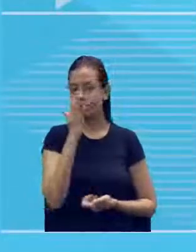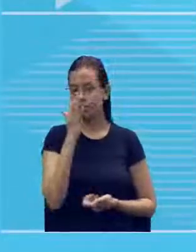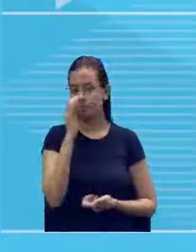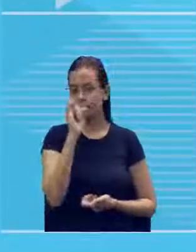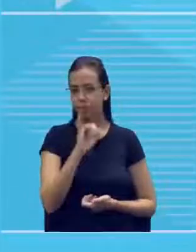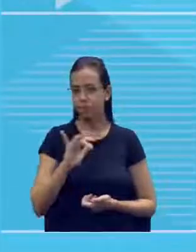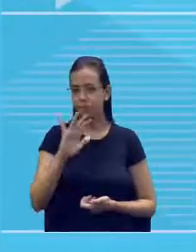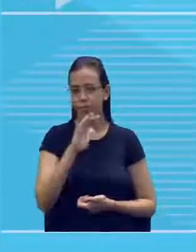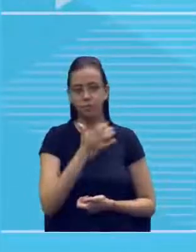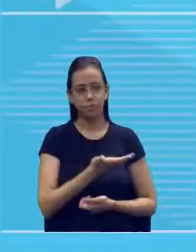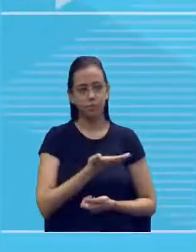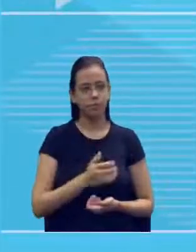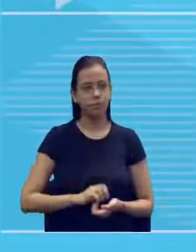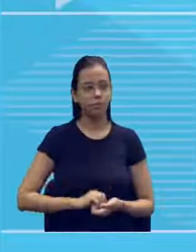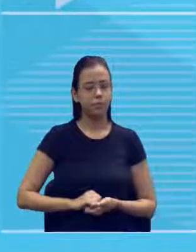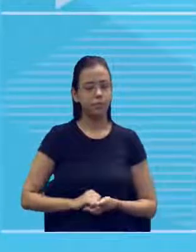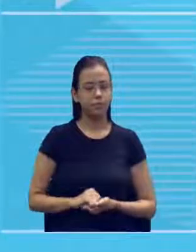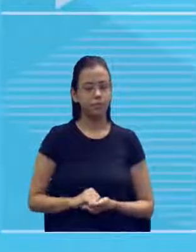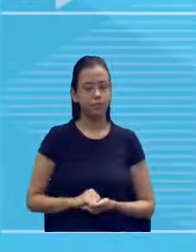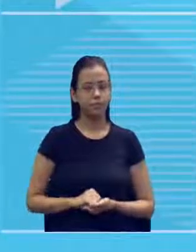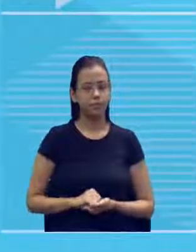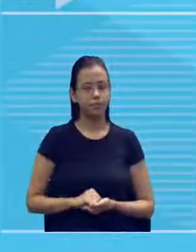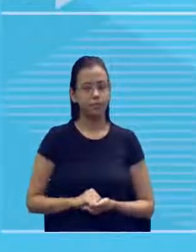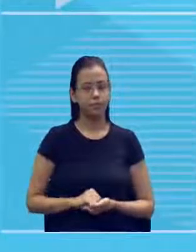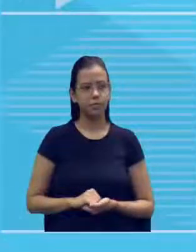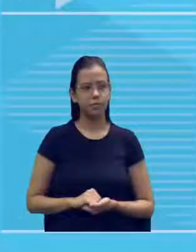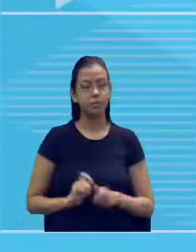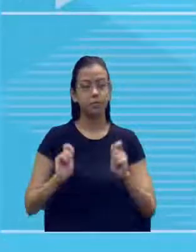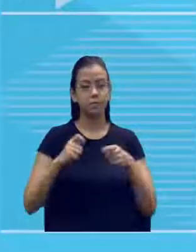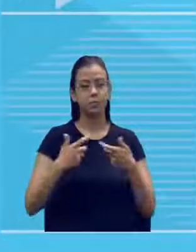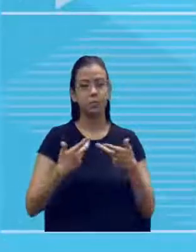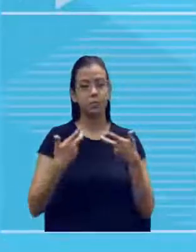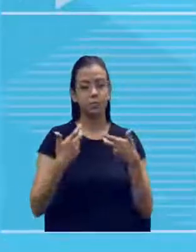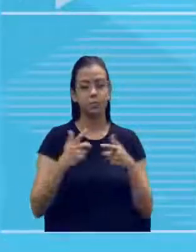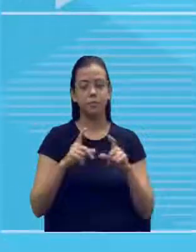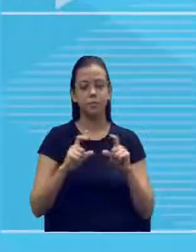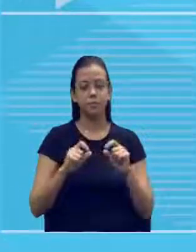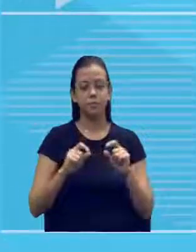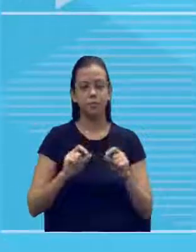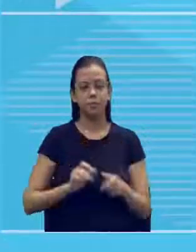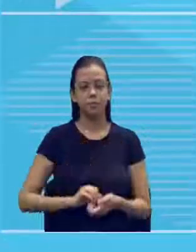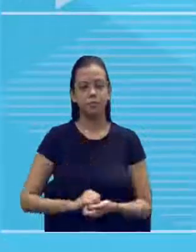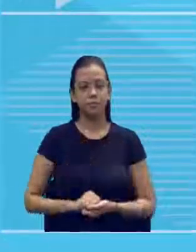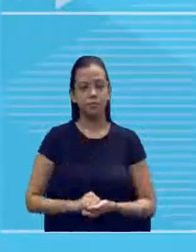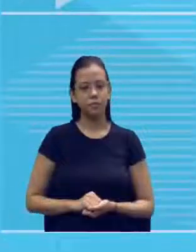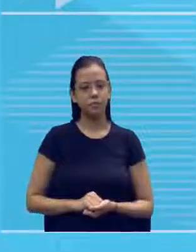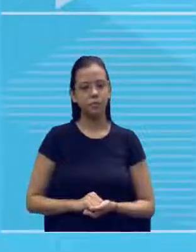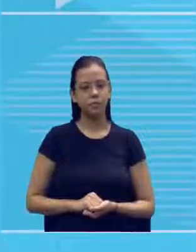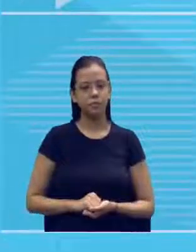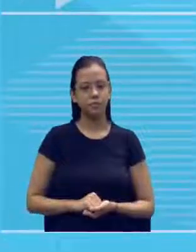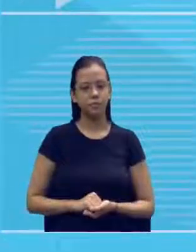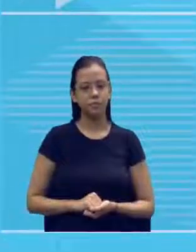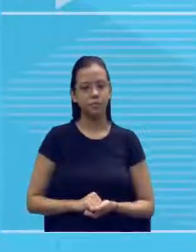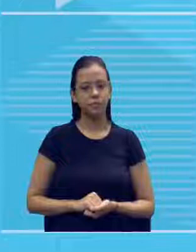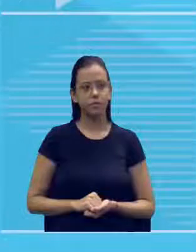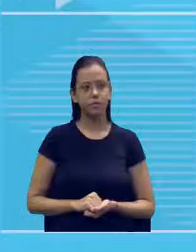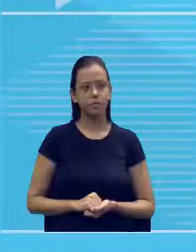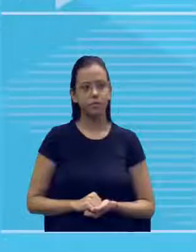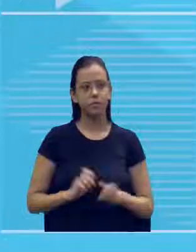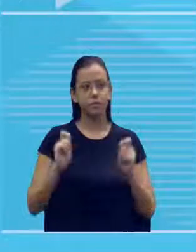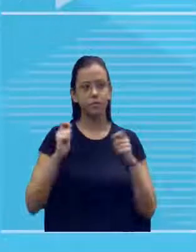ladinho. O que é que vocês conseguem observar? O que é que vocês conseguem ver?